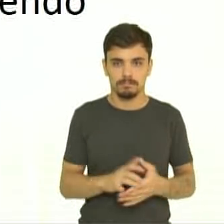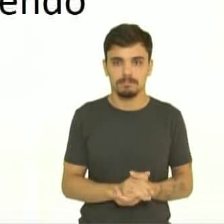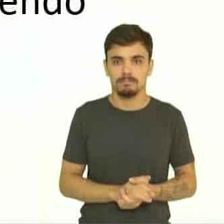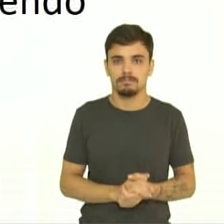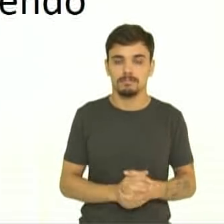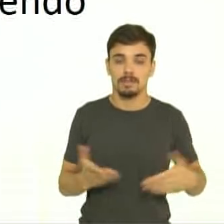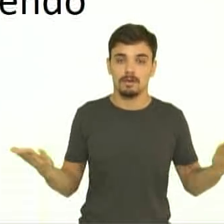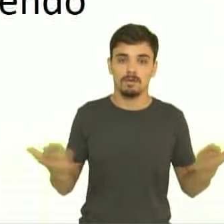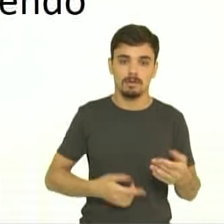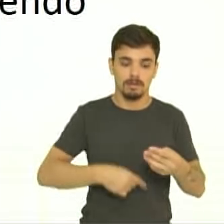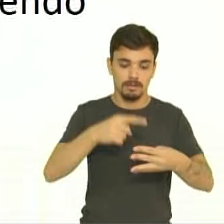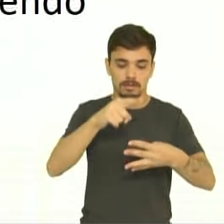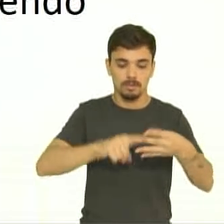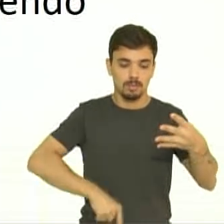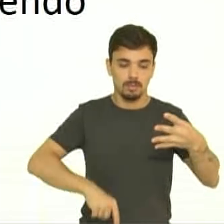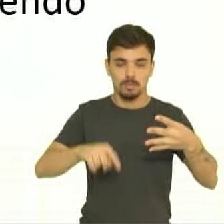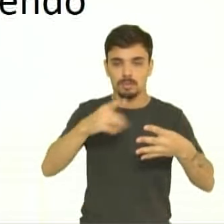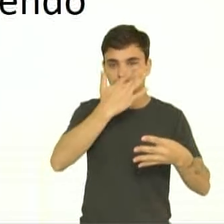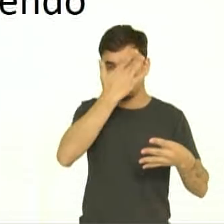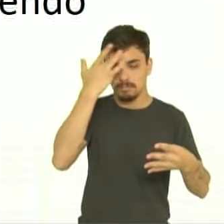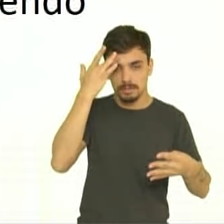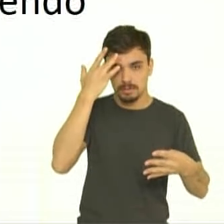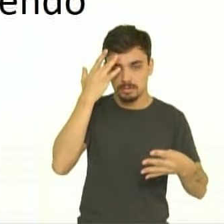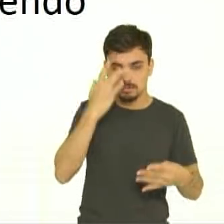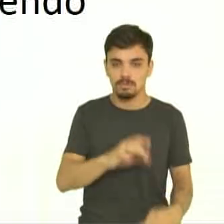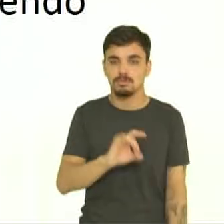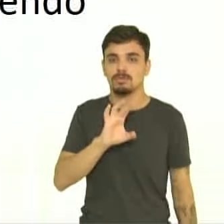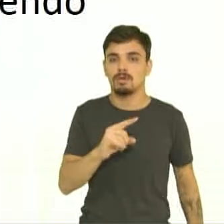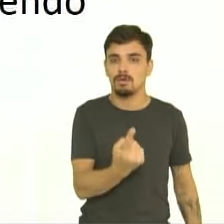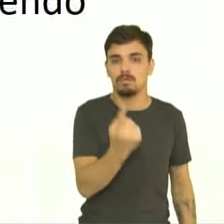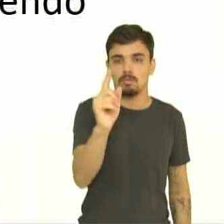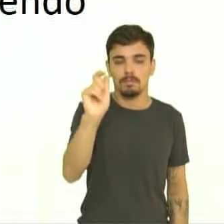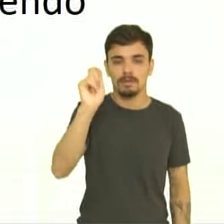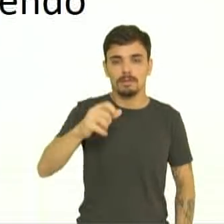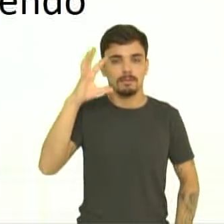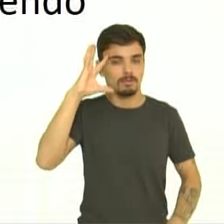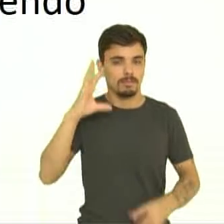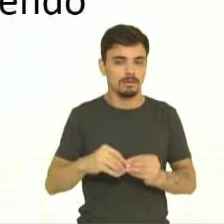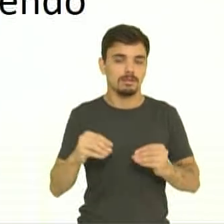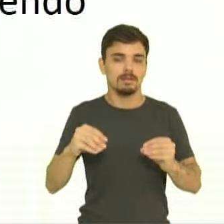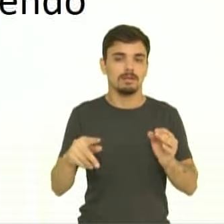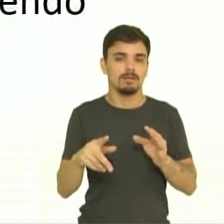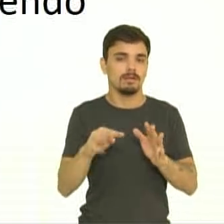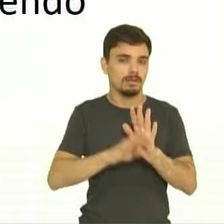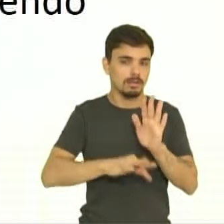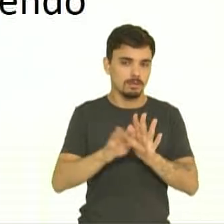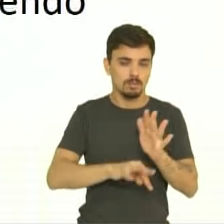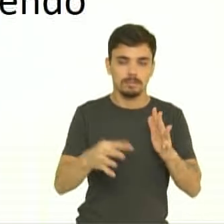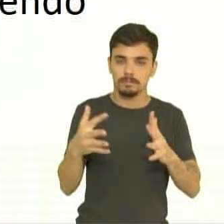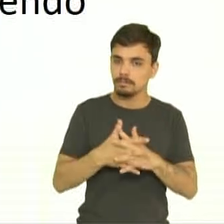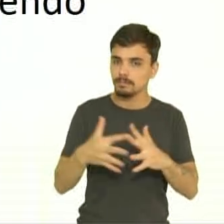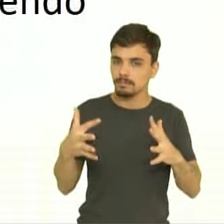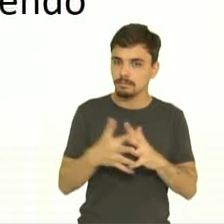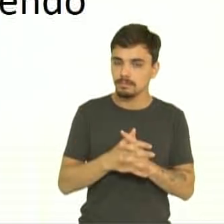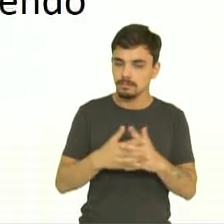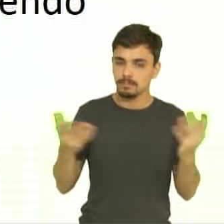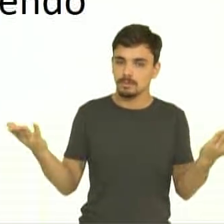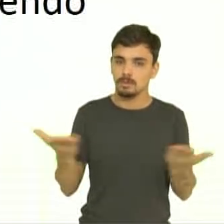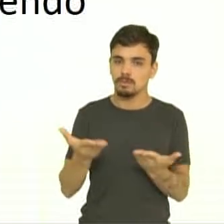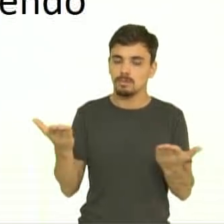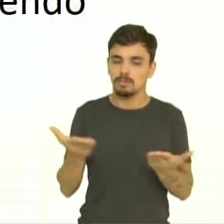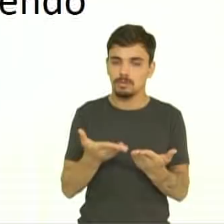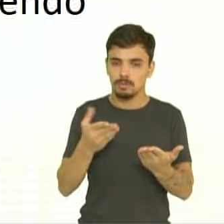cada 4 pessoas, somente uma consegue entender um texto complexo. Na